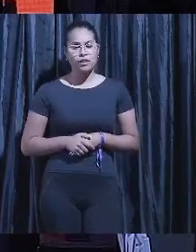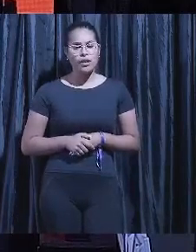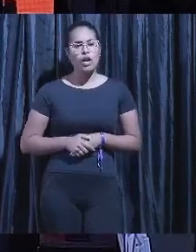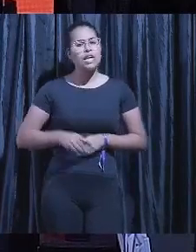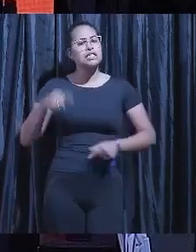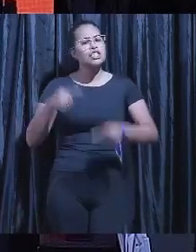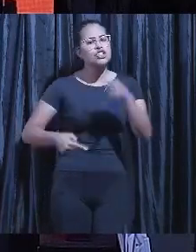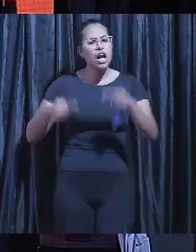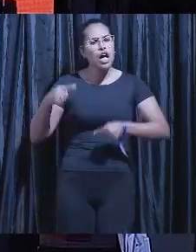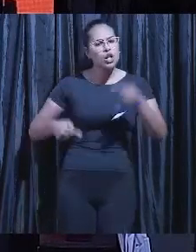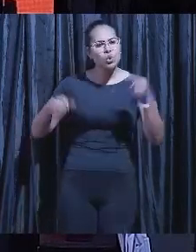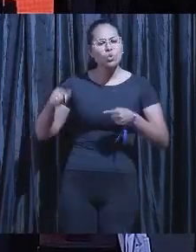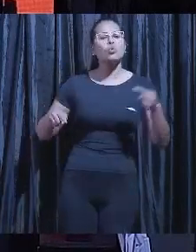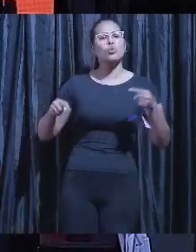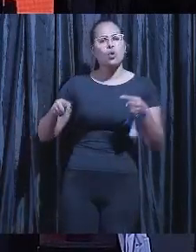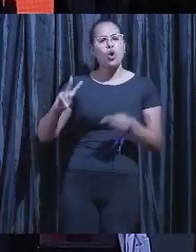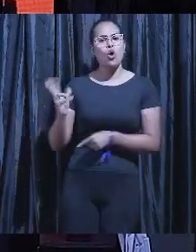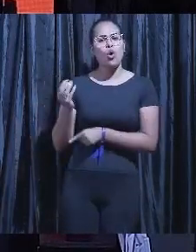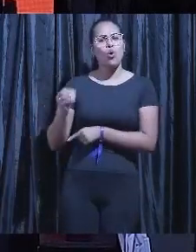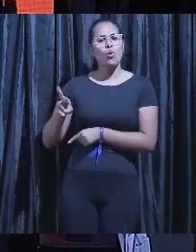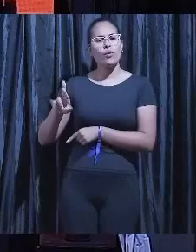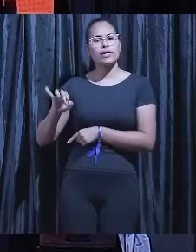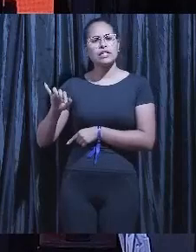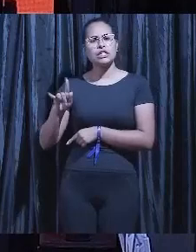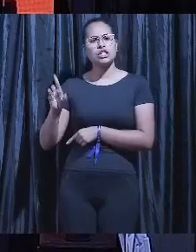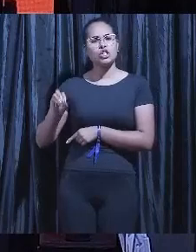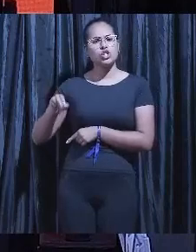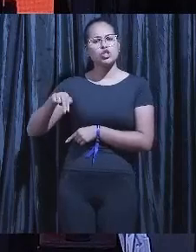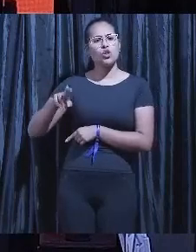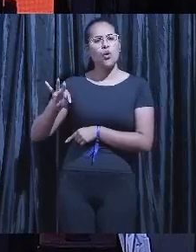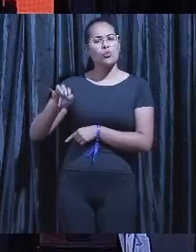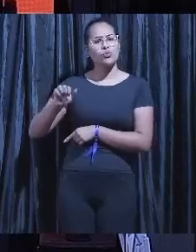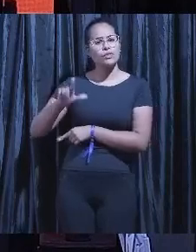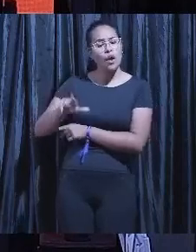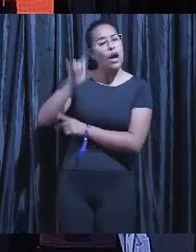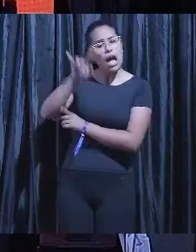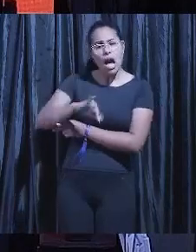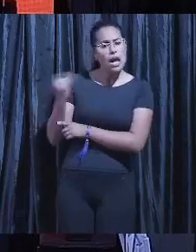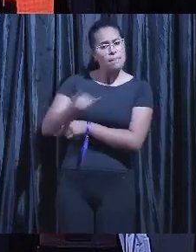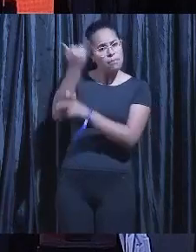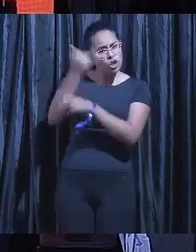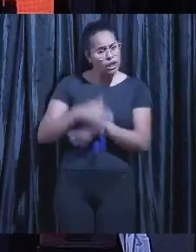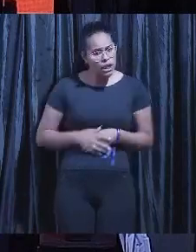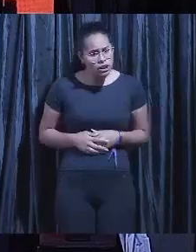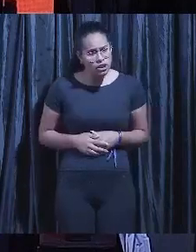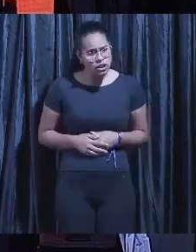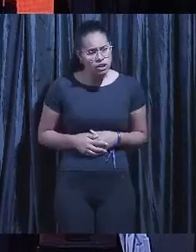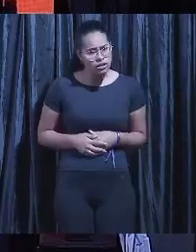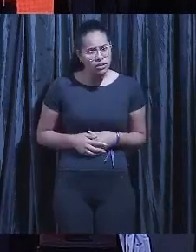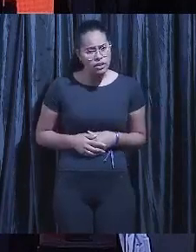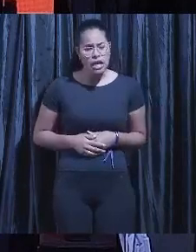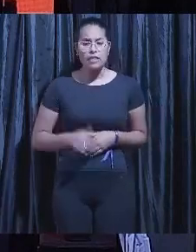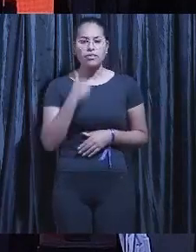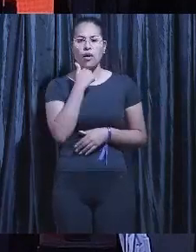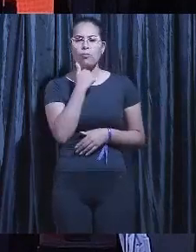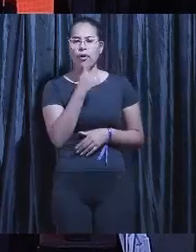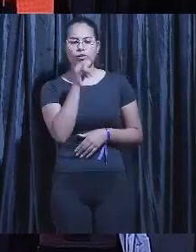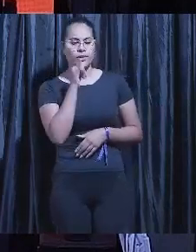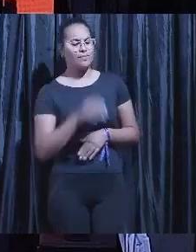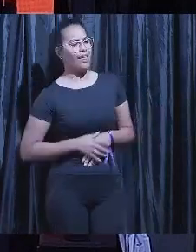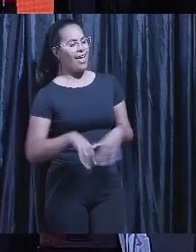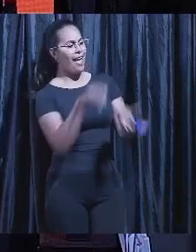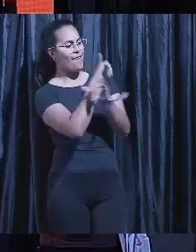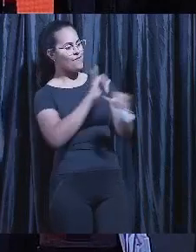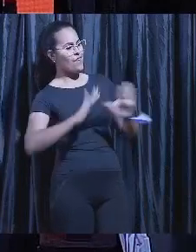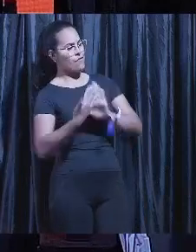é fundamental. Não dá para dialogar com a favela se não for de uma forma horizontal. Não dá para dizer para a favela o que é que ela tem que